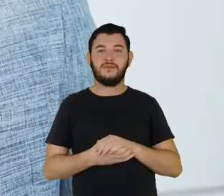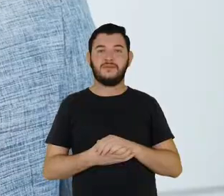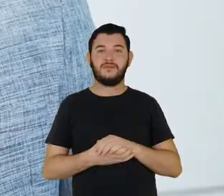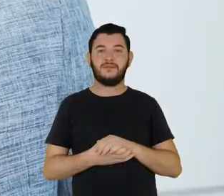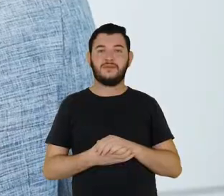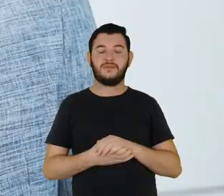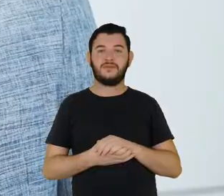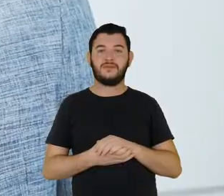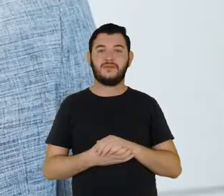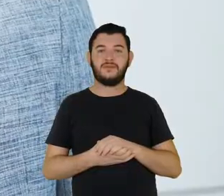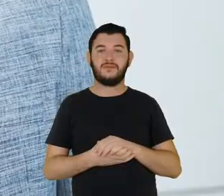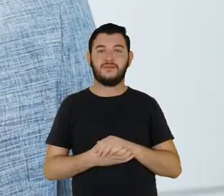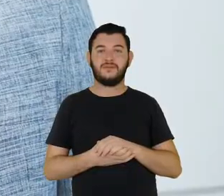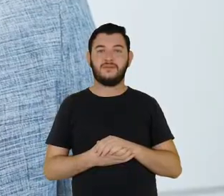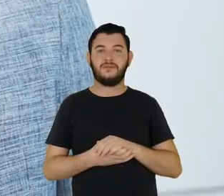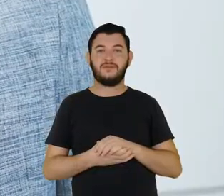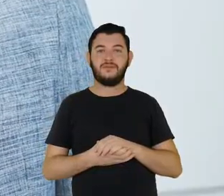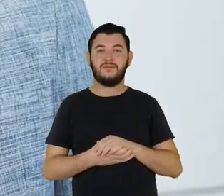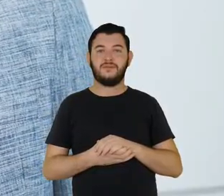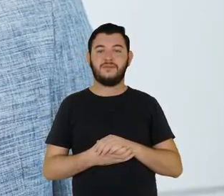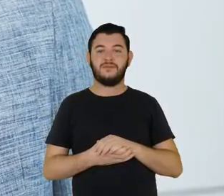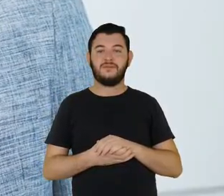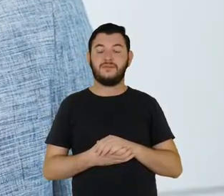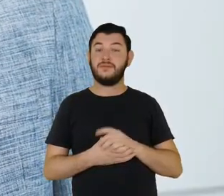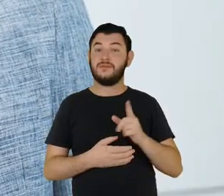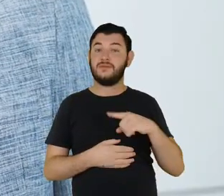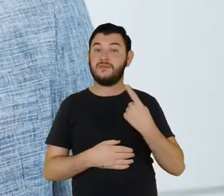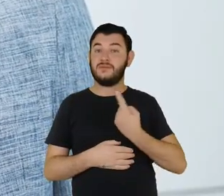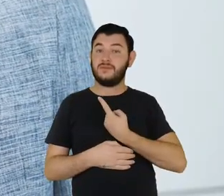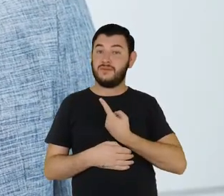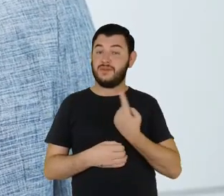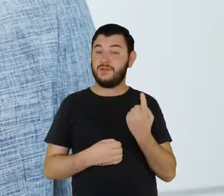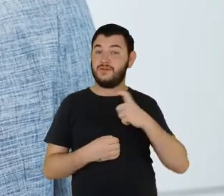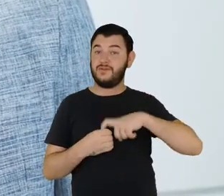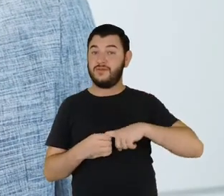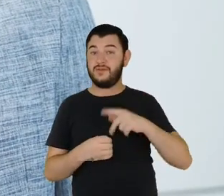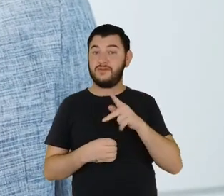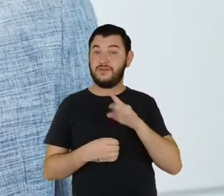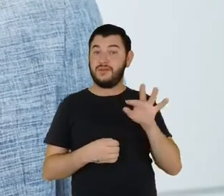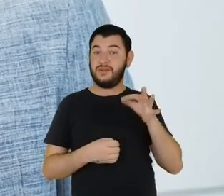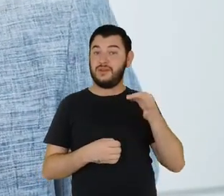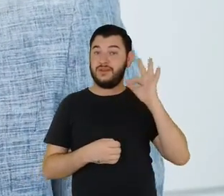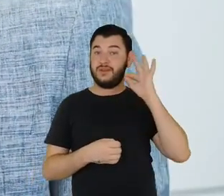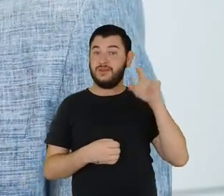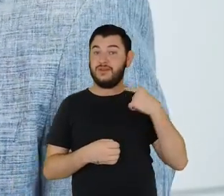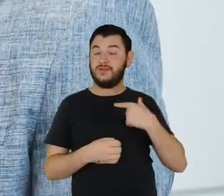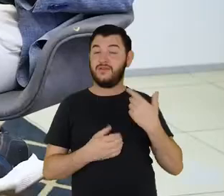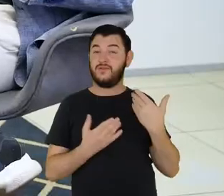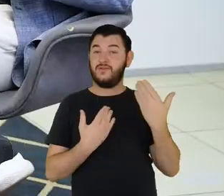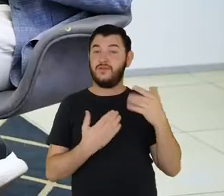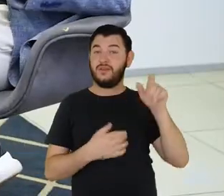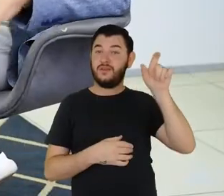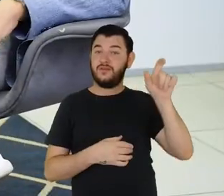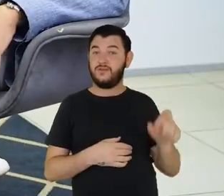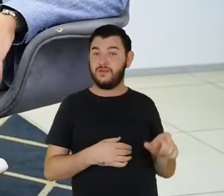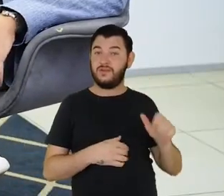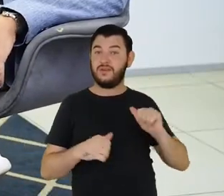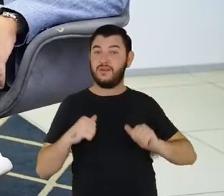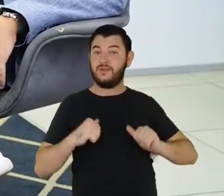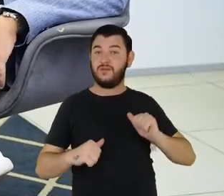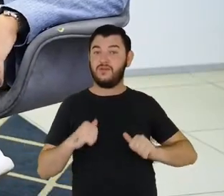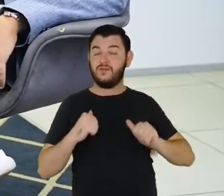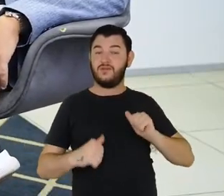Já estamos de volta aqui no Café PT. Hoje estamos conversando com o ator José de Abreu, que está aqui em Brasília. Zé, essa